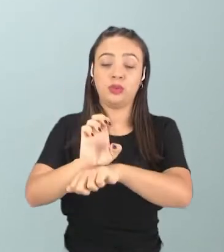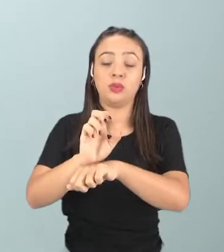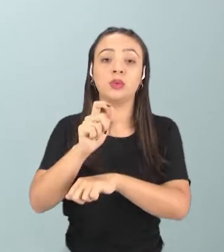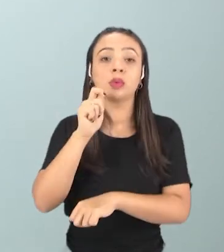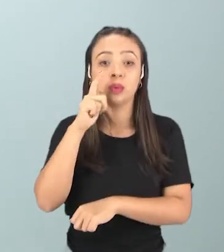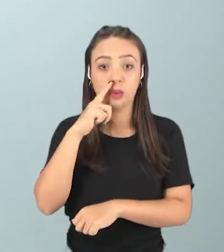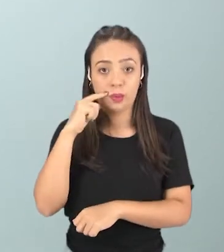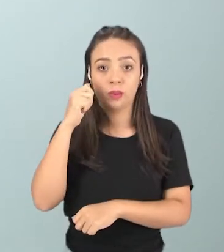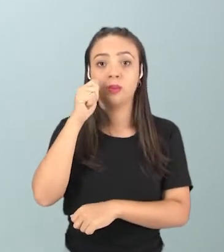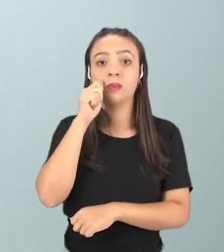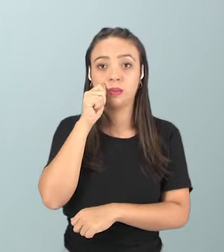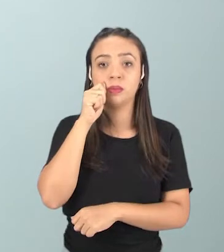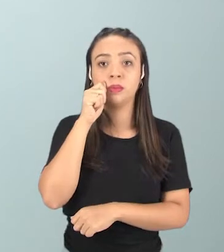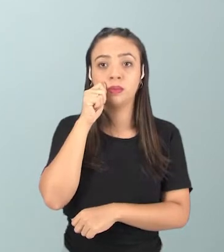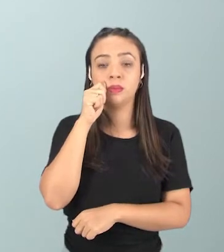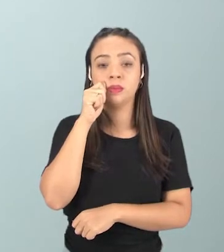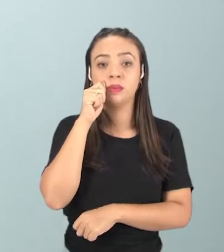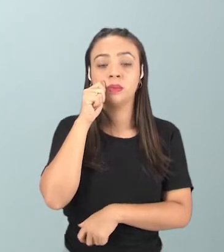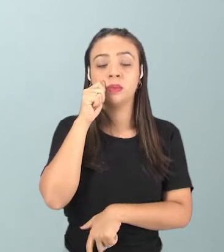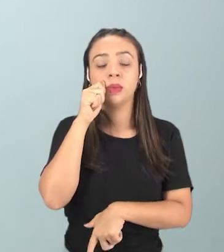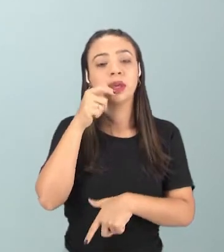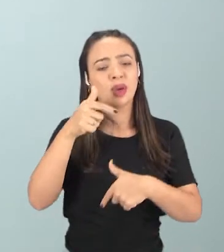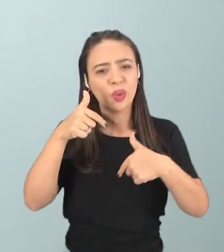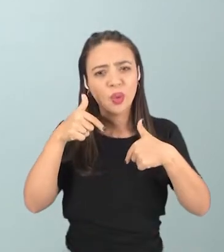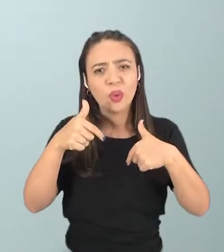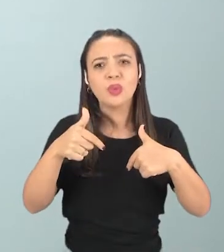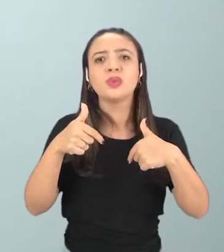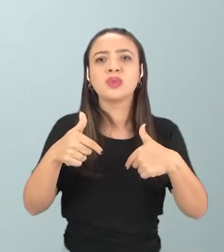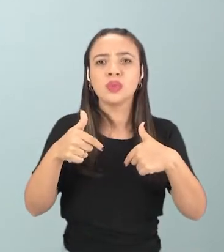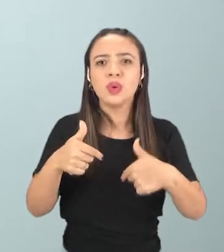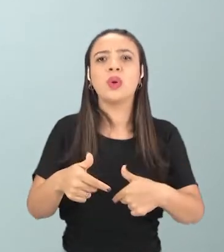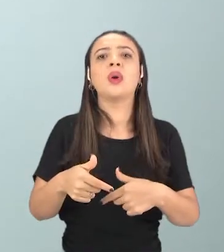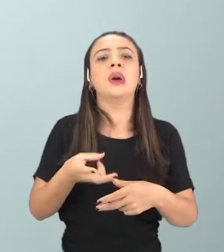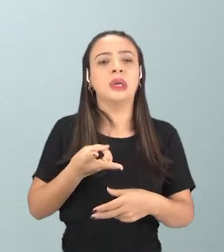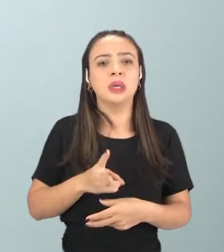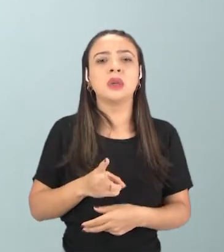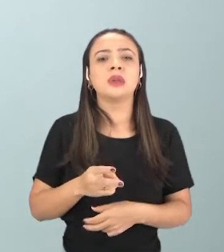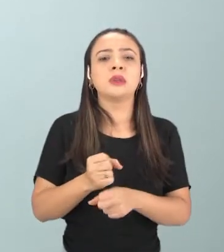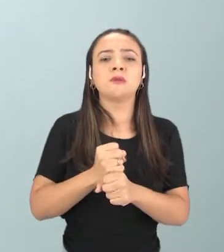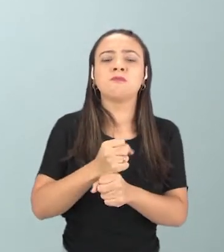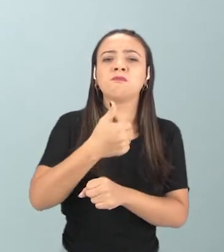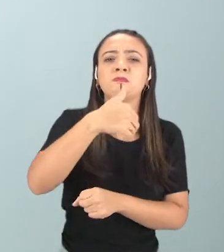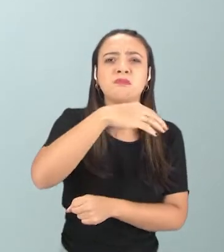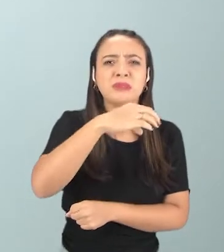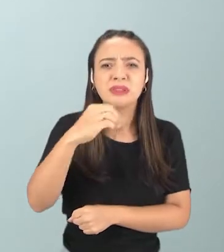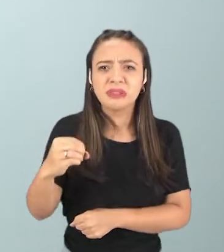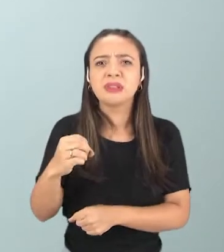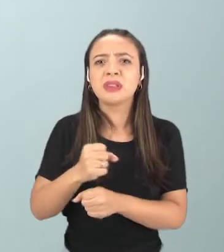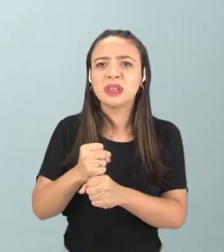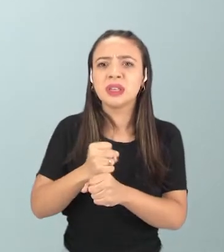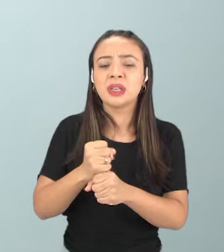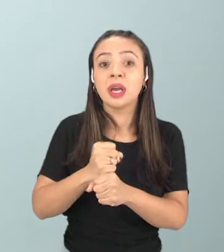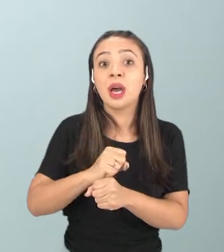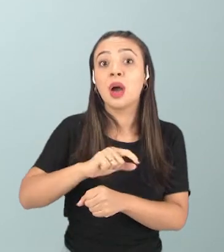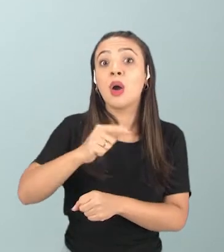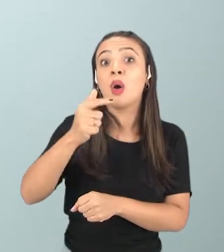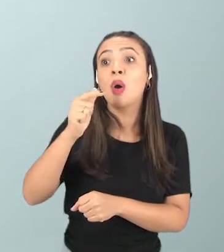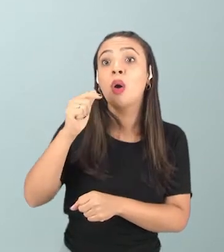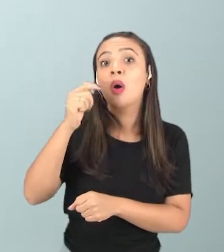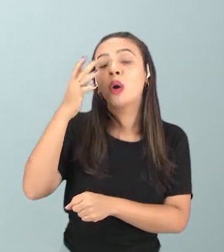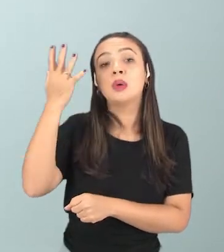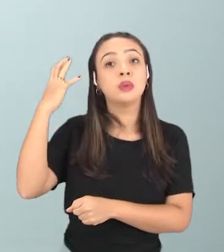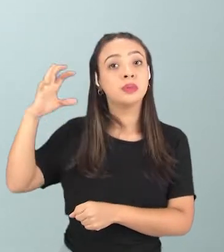no Nordeste brasileiro, e que resistiu durante mais de 100 anos às tentativas de invasão da